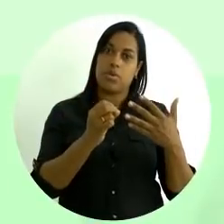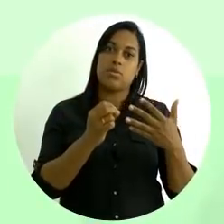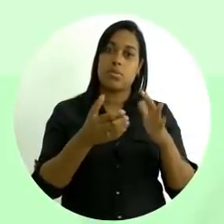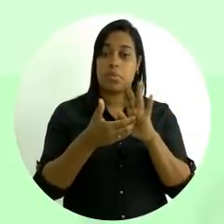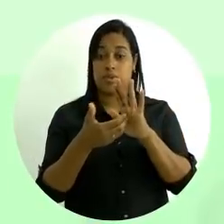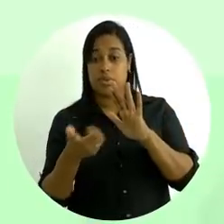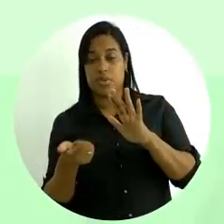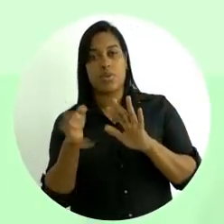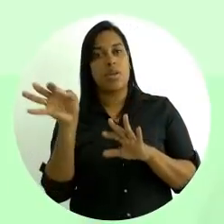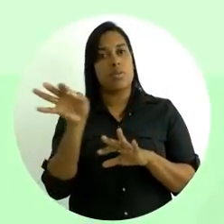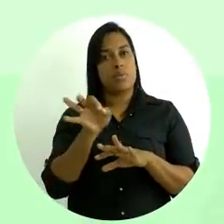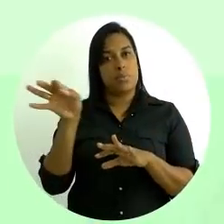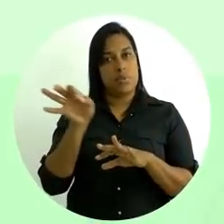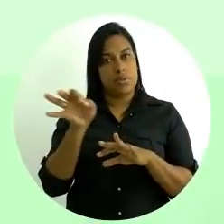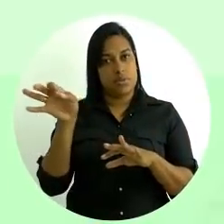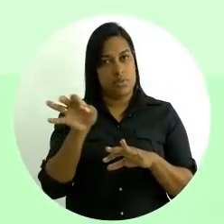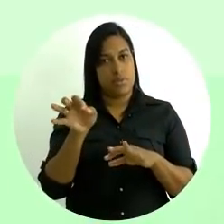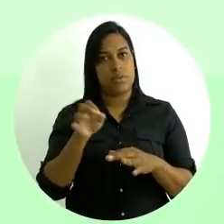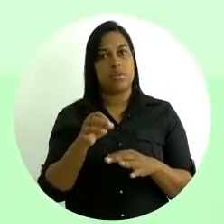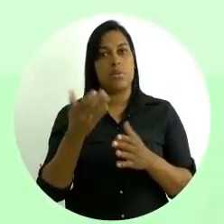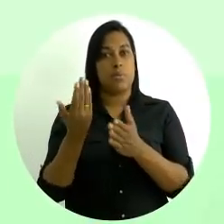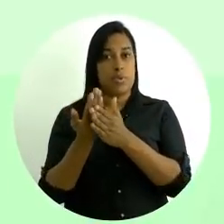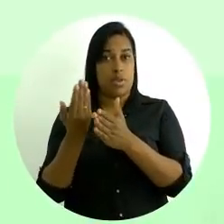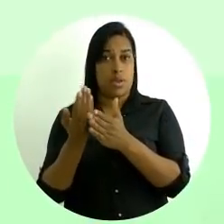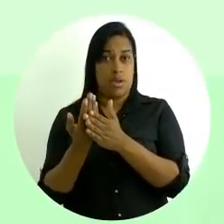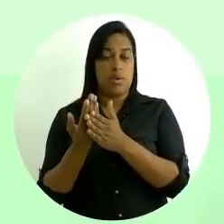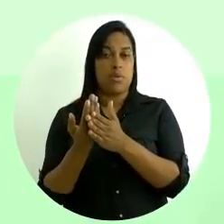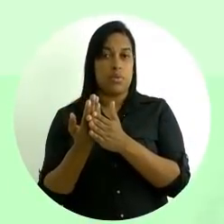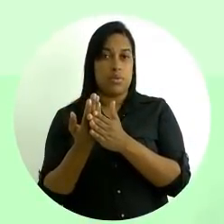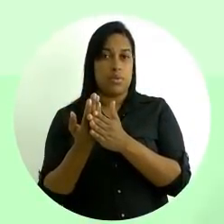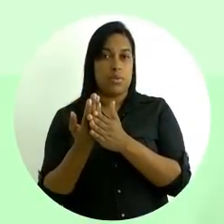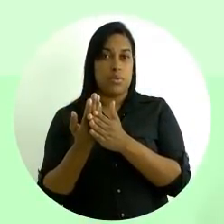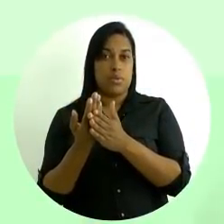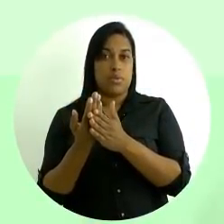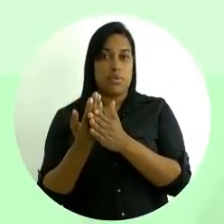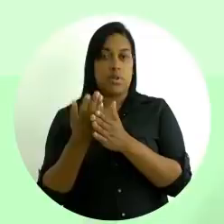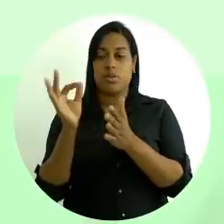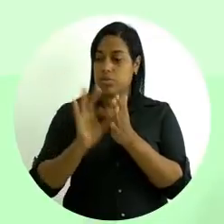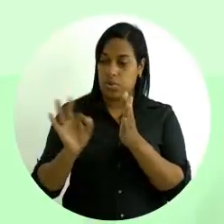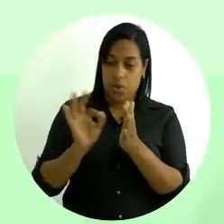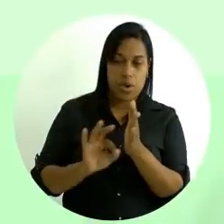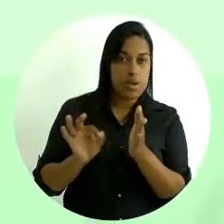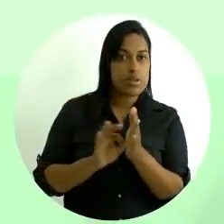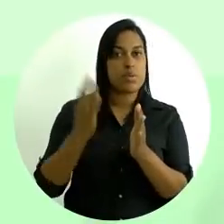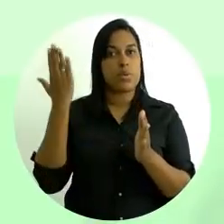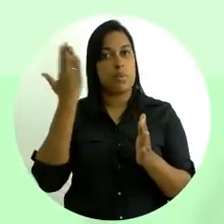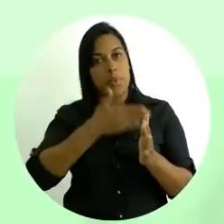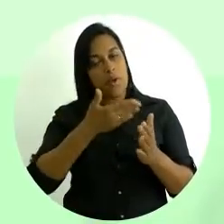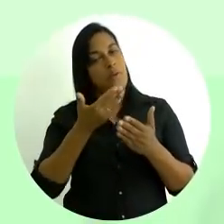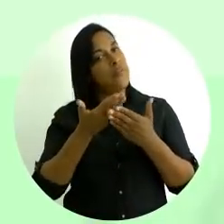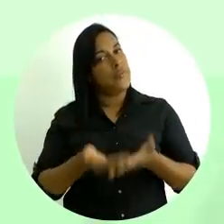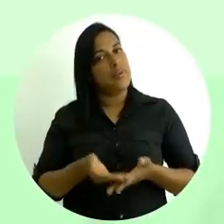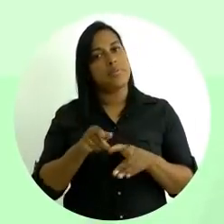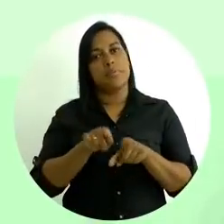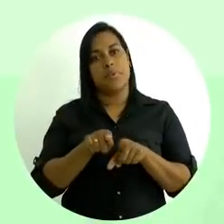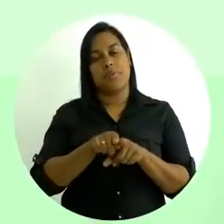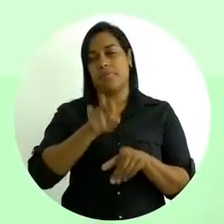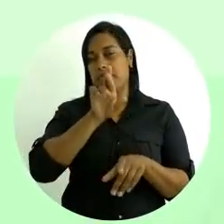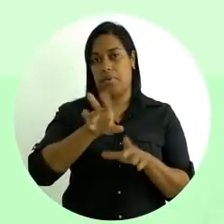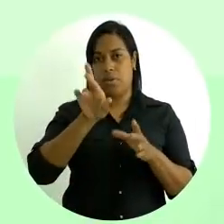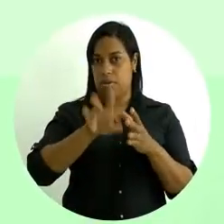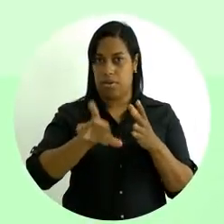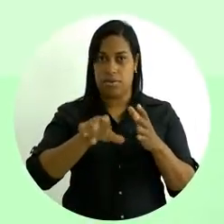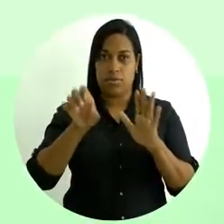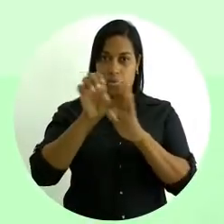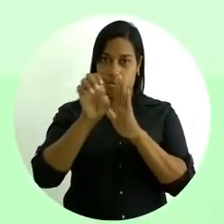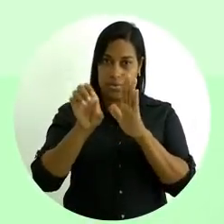150, porque daí é retirado um percentual para a aula de correção de prova e outros itens